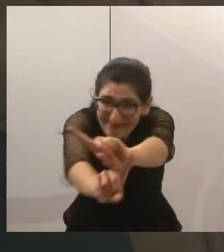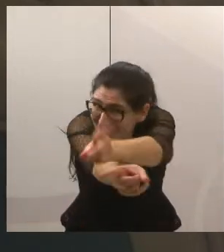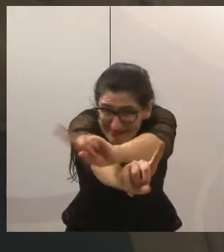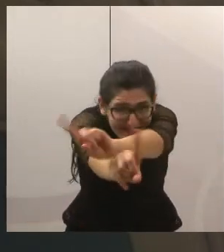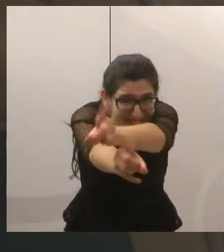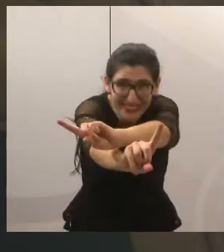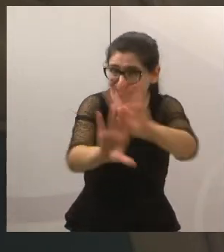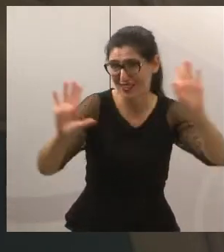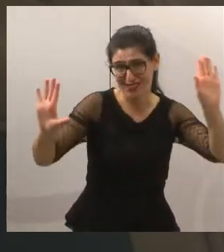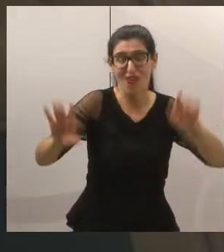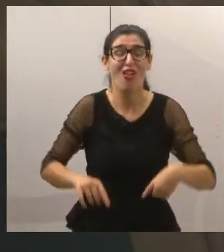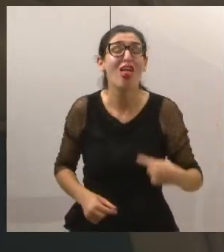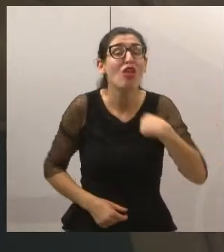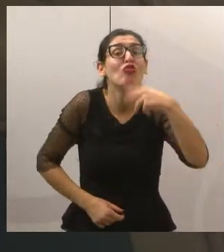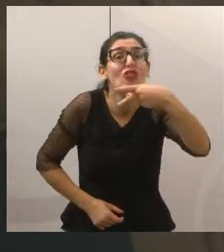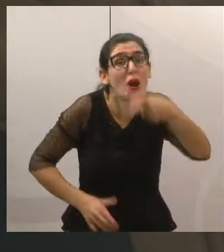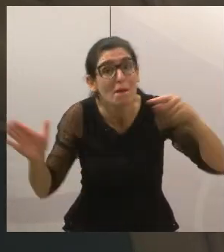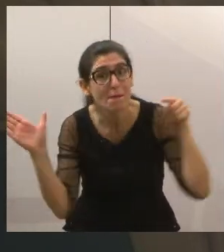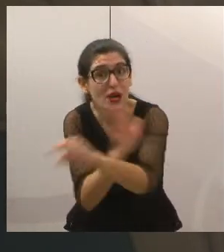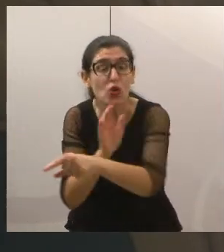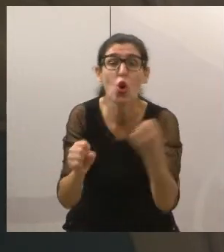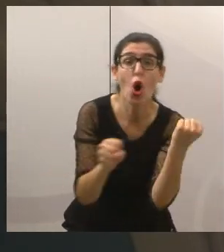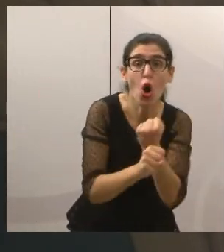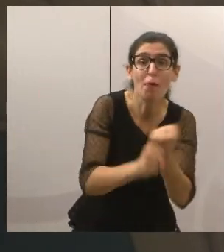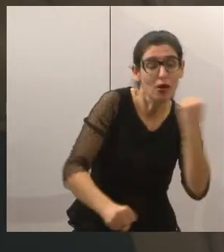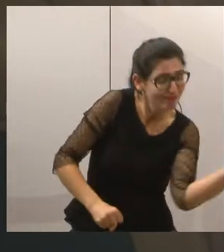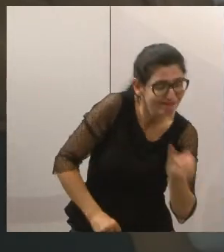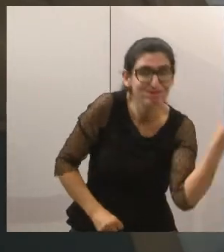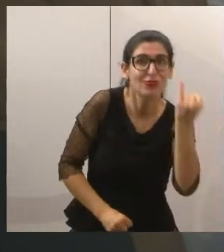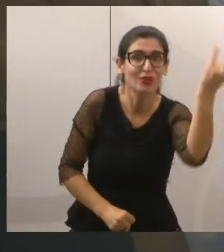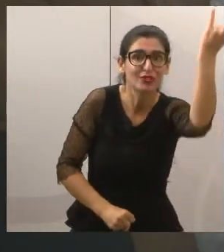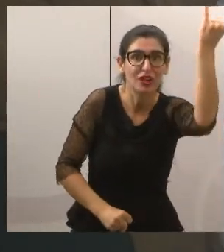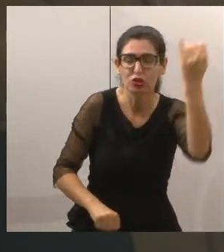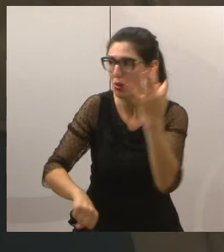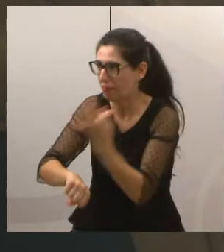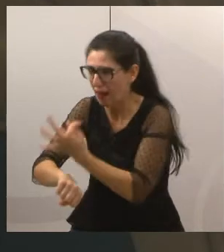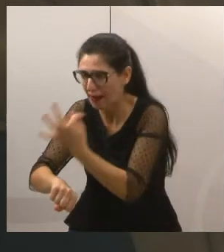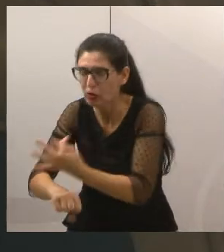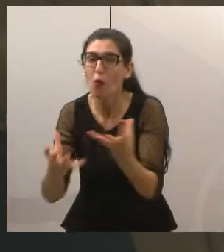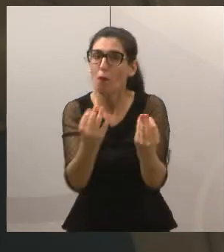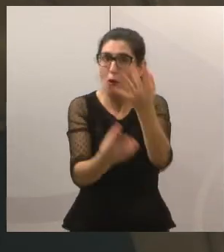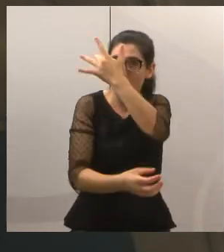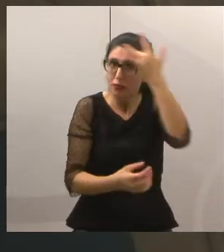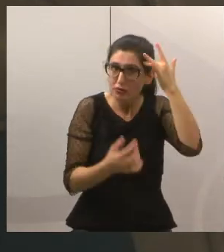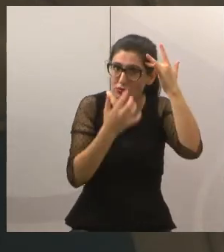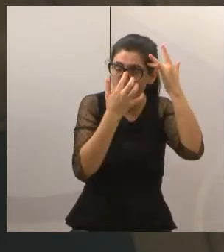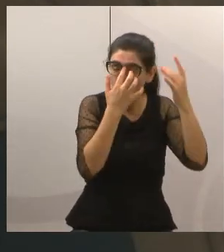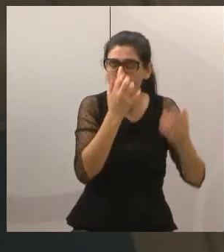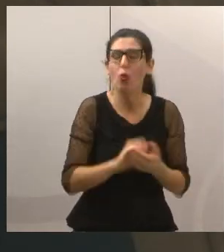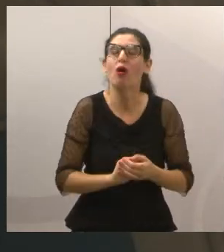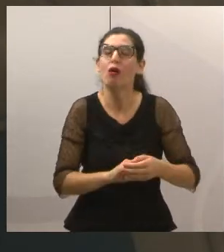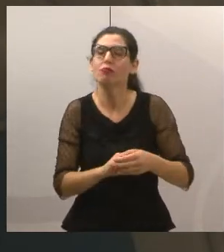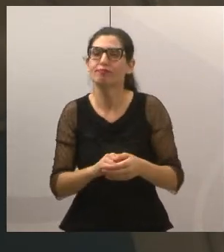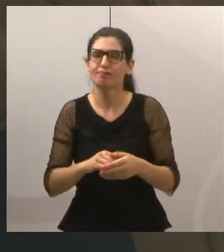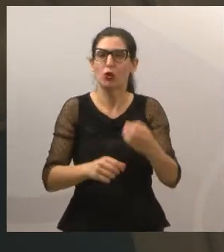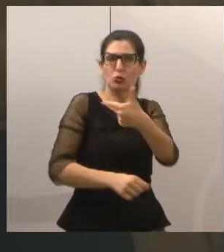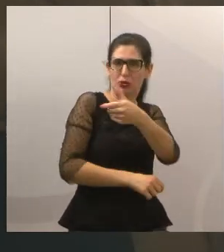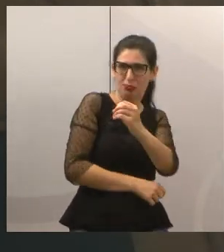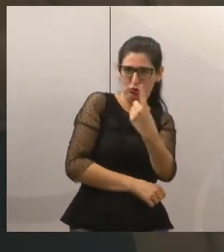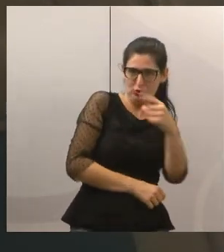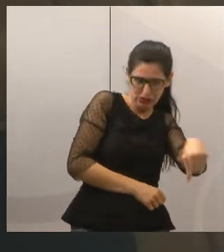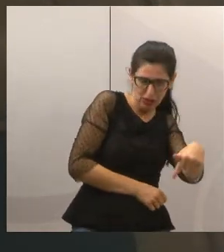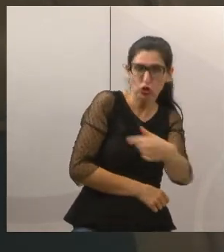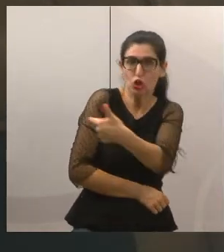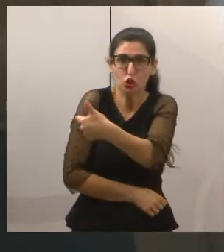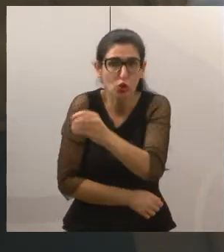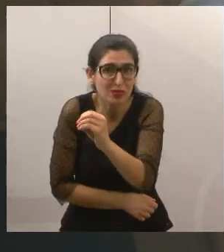uma obra importante, né? E eu estou falando aqui do ponto de vista técnico. Muitas pessoas, quando foi colocada aqui em 2017, 2018,